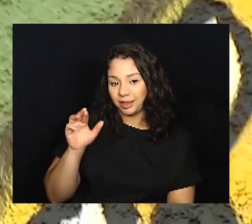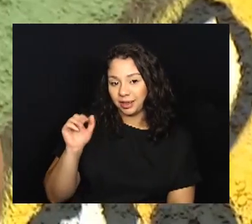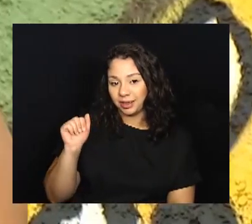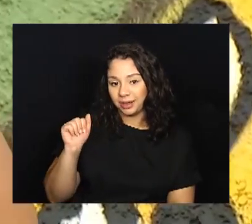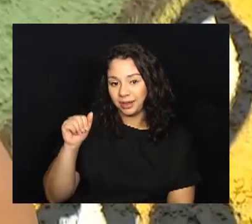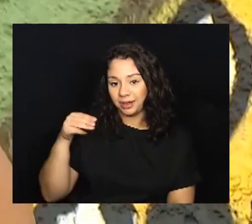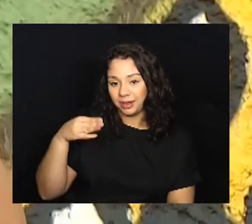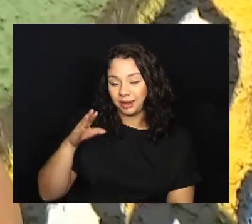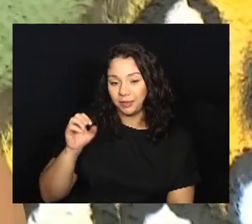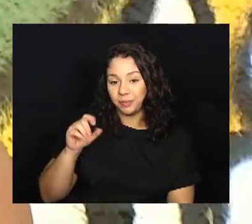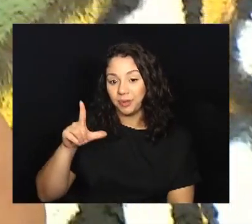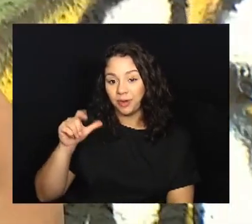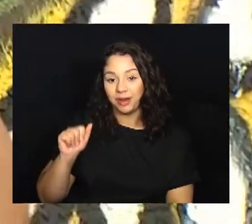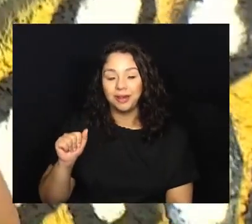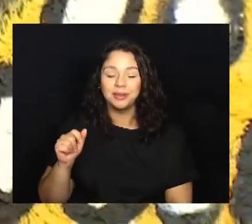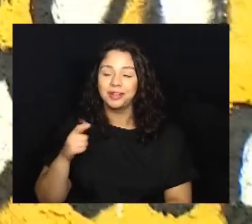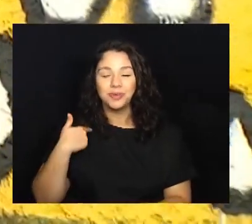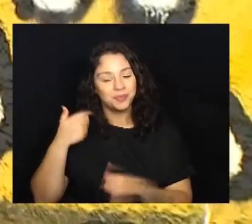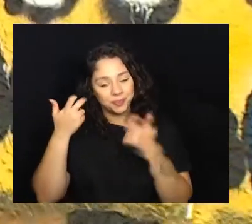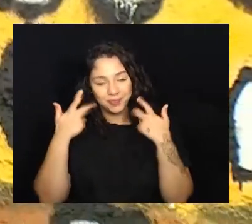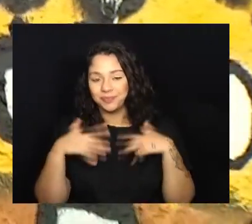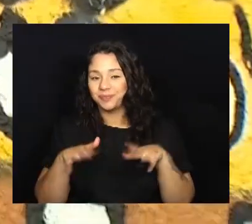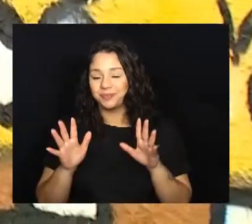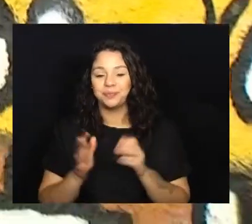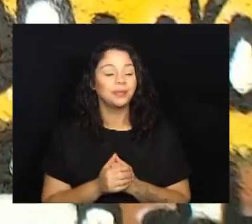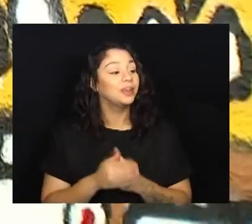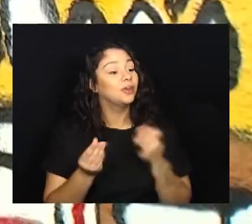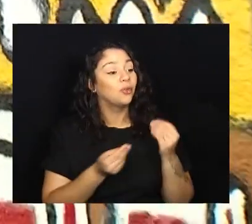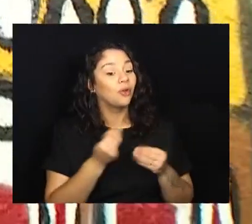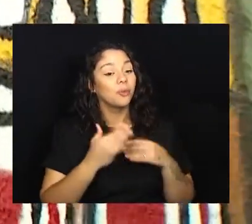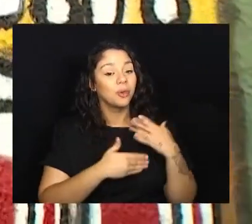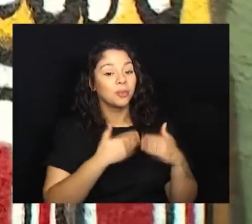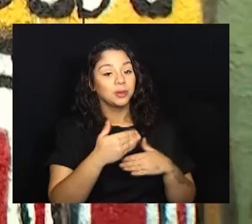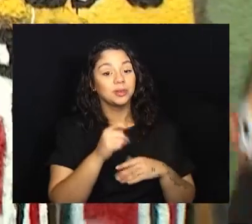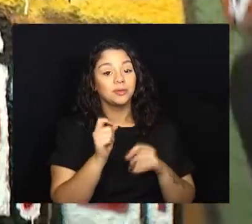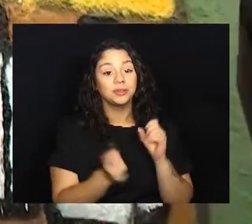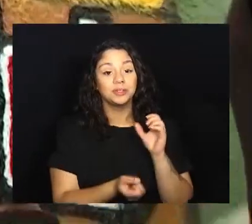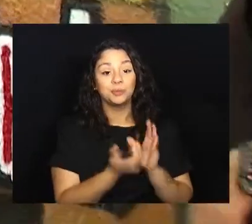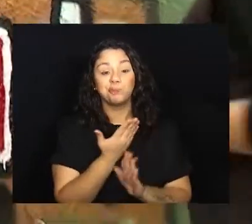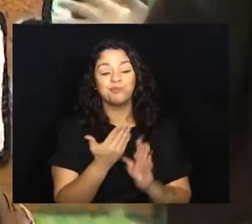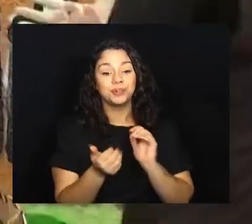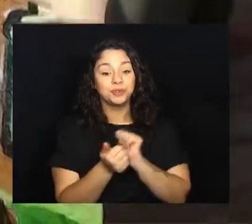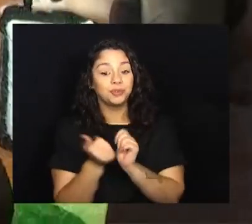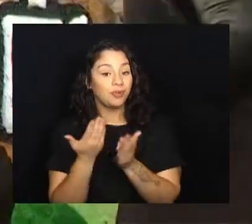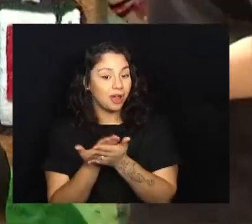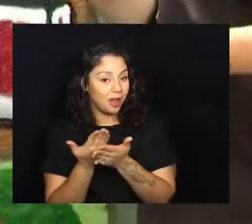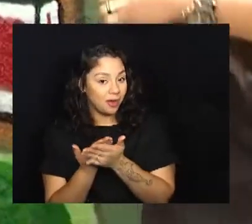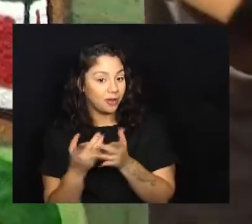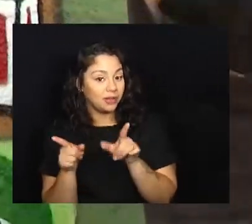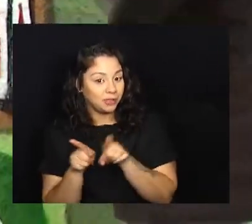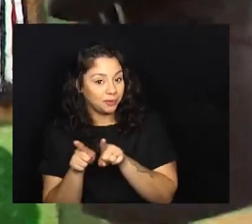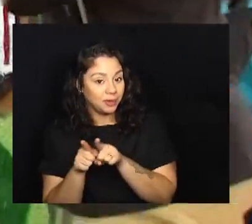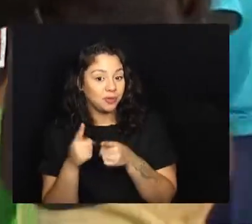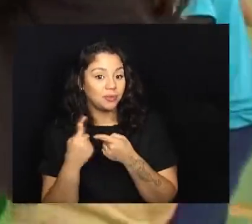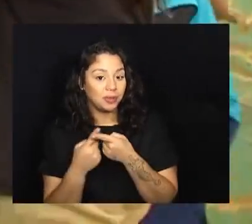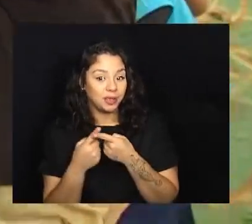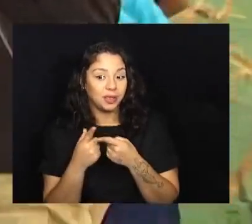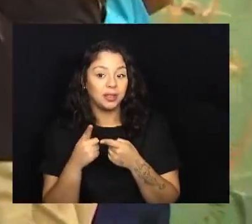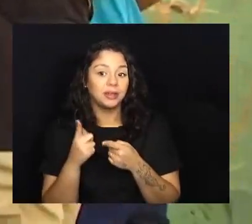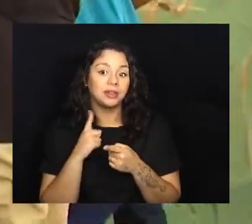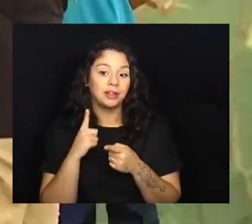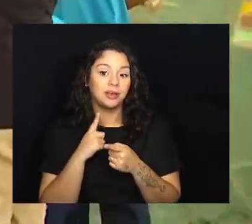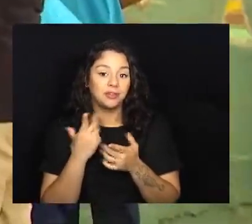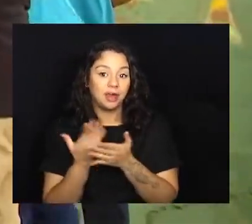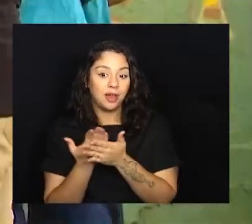foi. E como que foi esse processo criativo, junto com as aulas também? Porque vocês tiveram aula sobre a temática, e